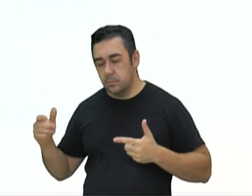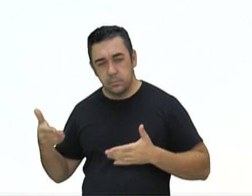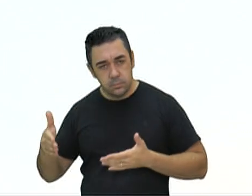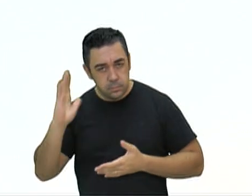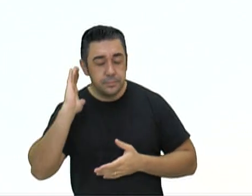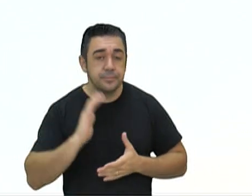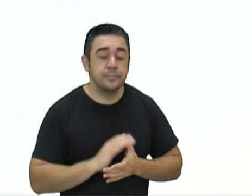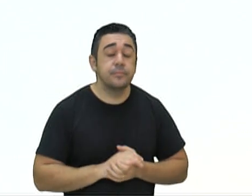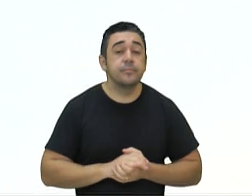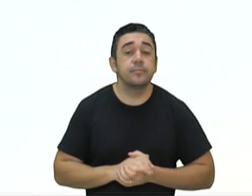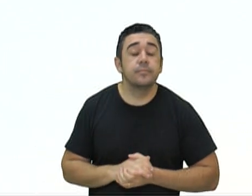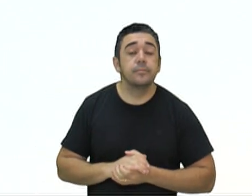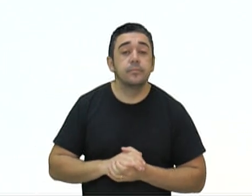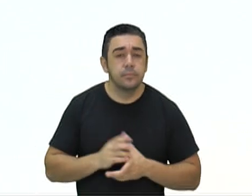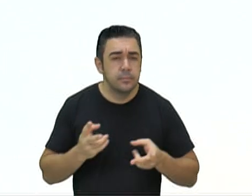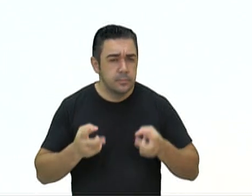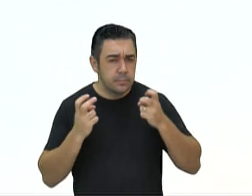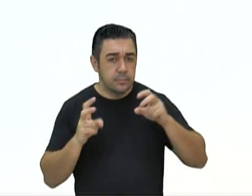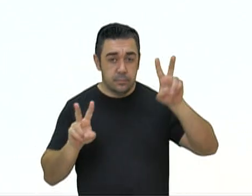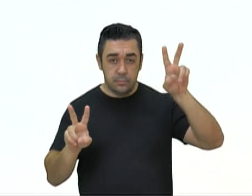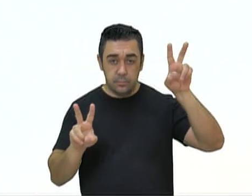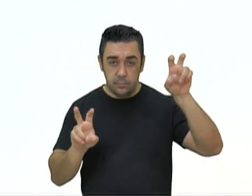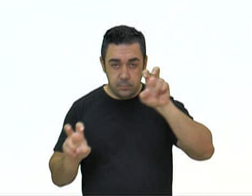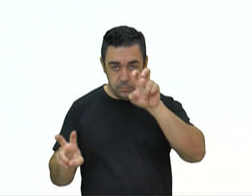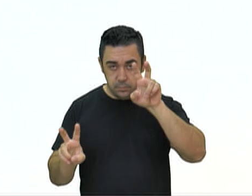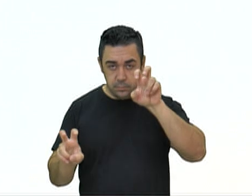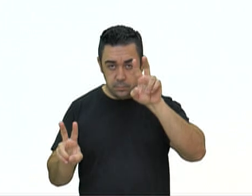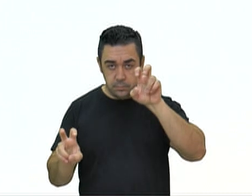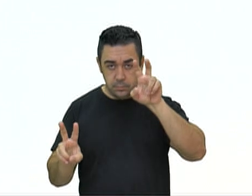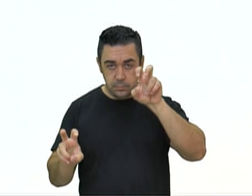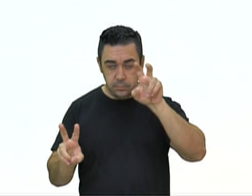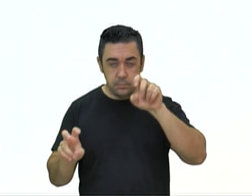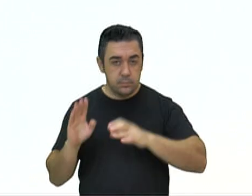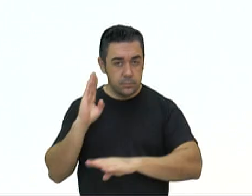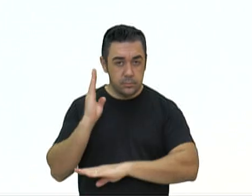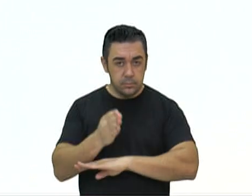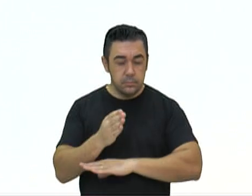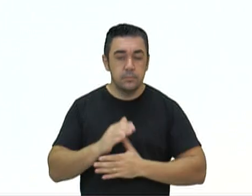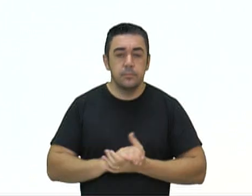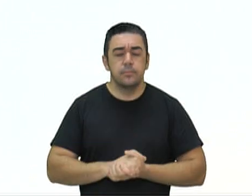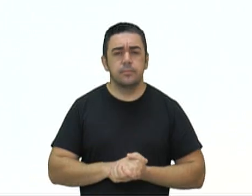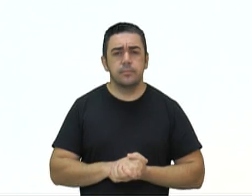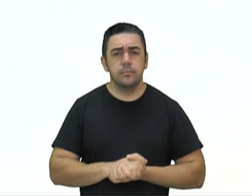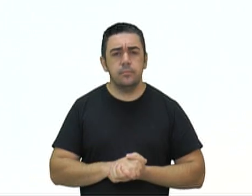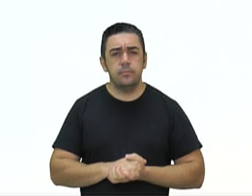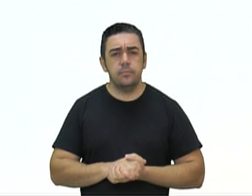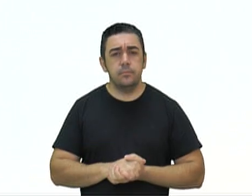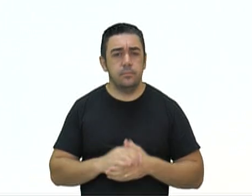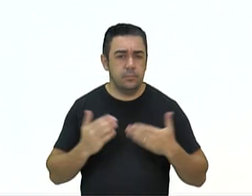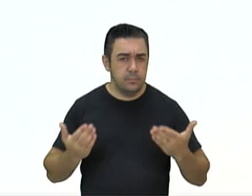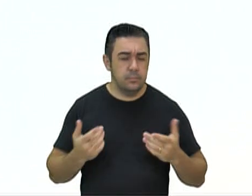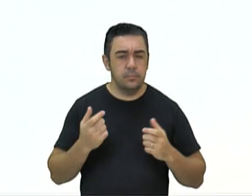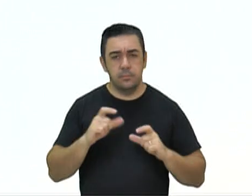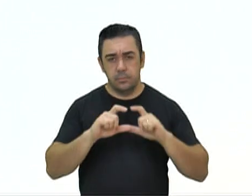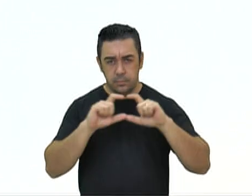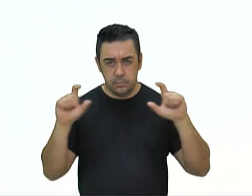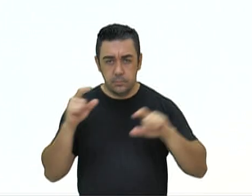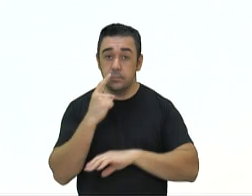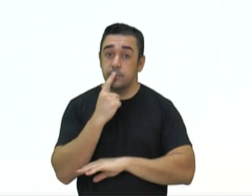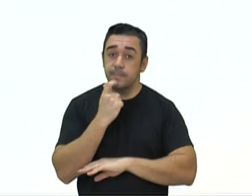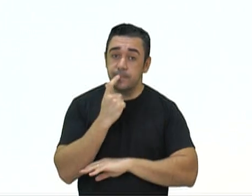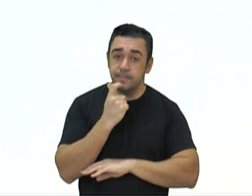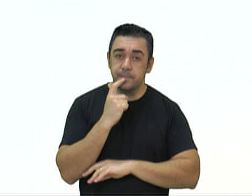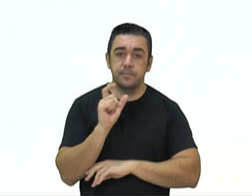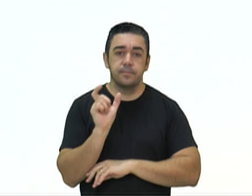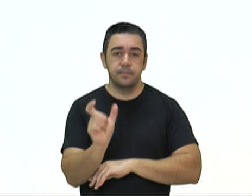história. Observem que eu utilizei as aspas para marcar a citação direta do texto, né? Então, está grafada na cor vermelha